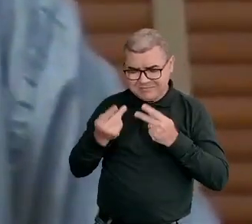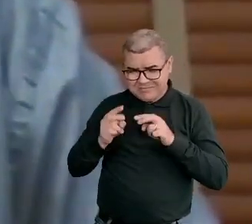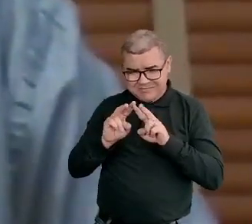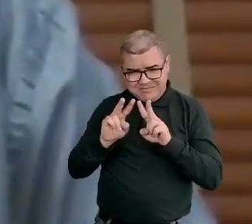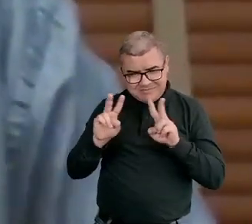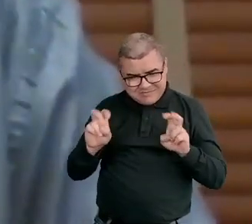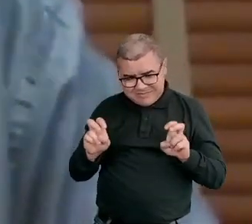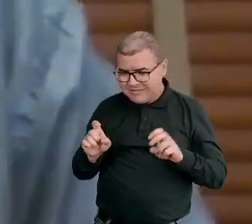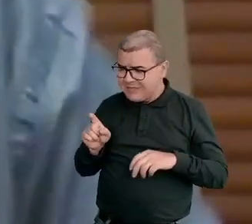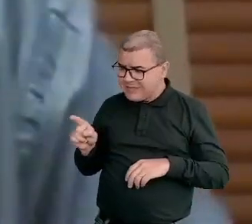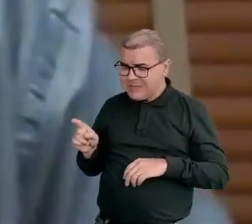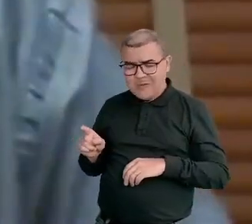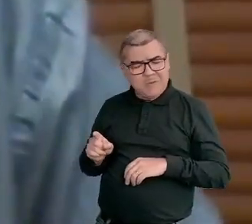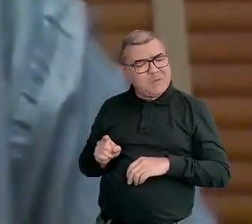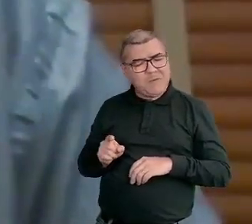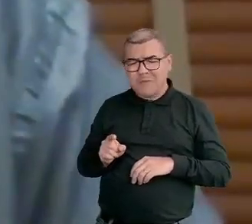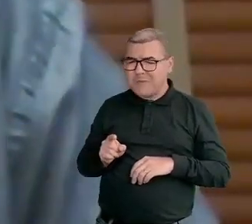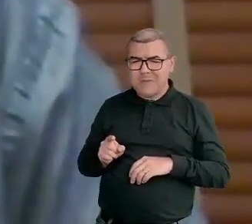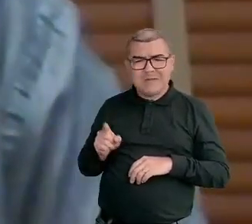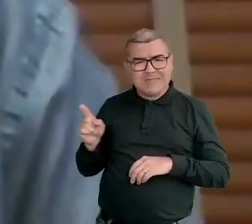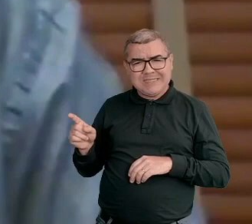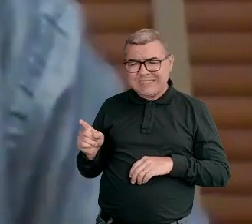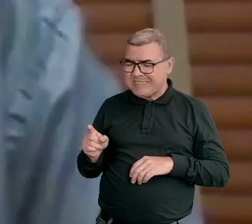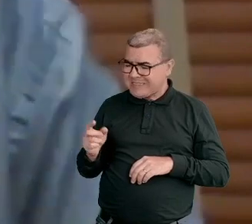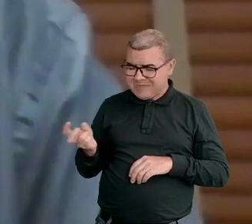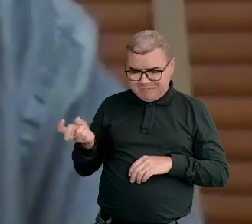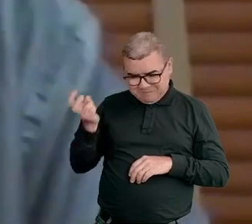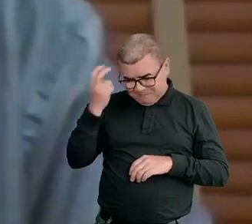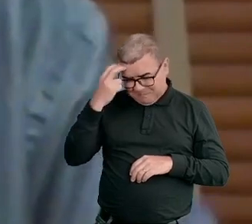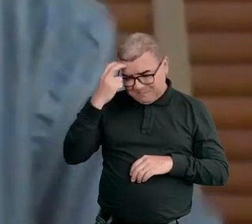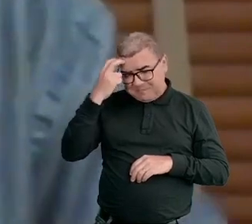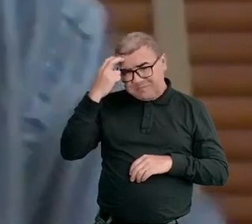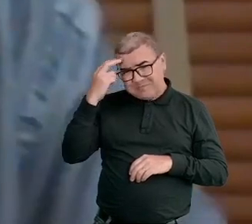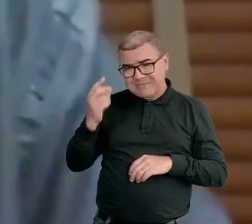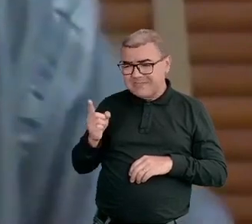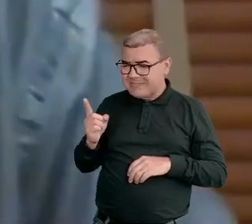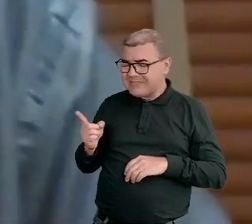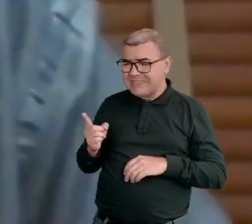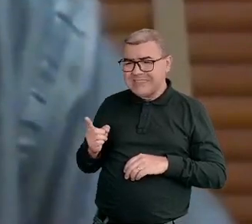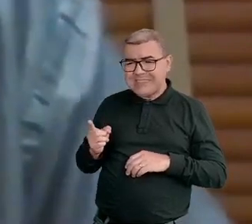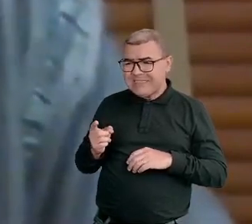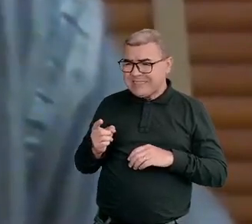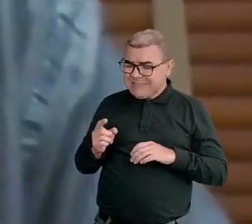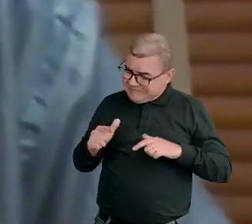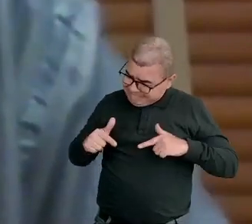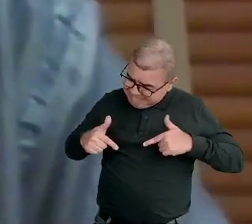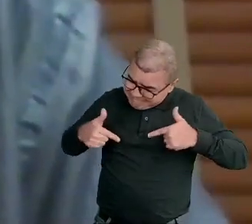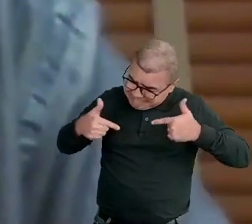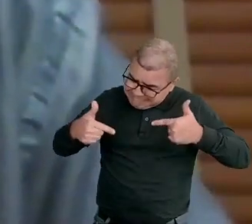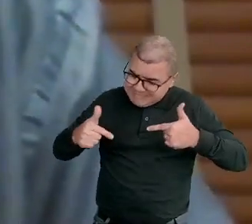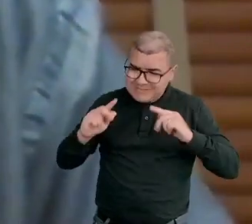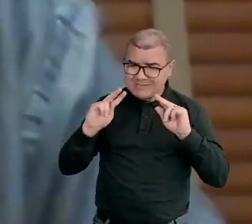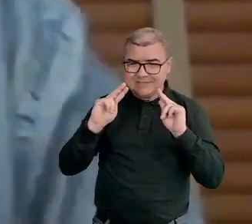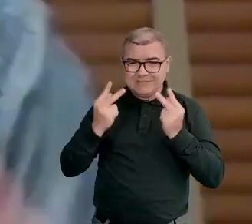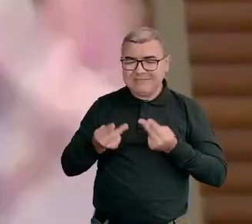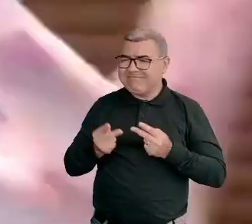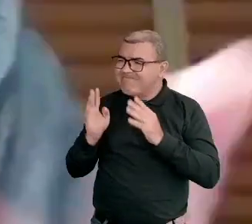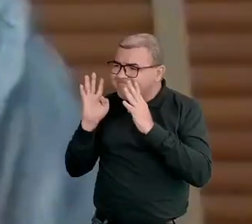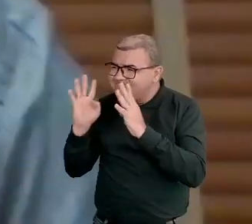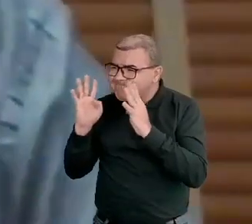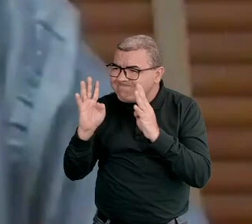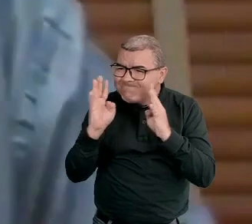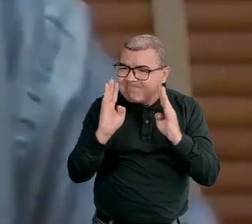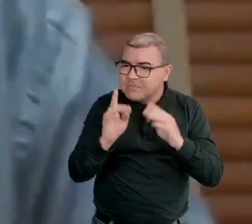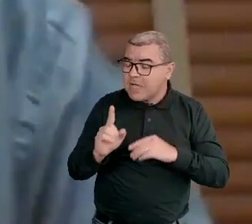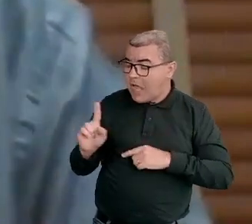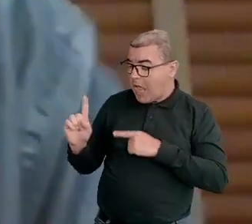humanidades, um homem assim, extremamente culto e verdadeiramente empenhado com a sua humanidade.